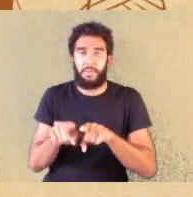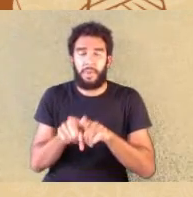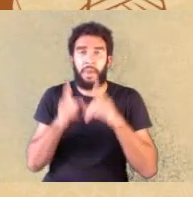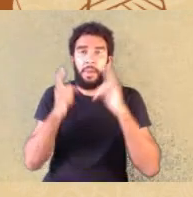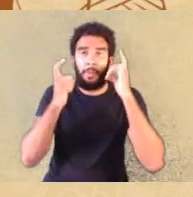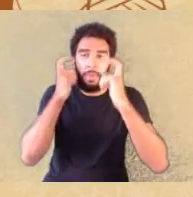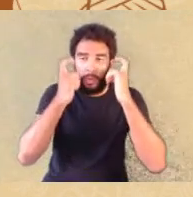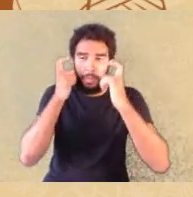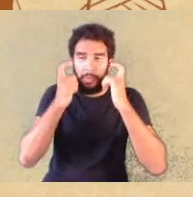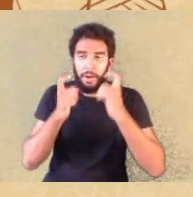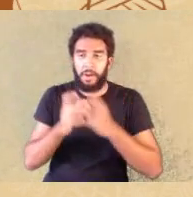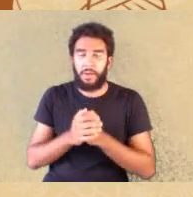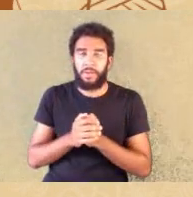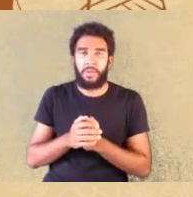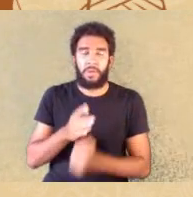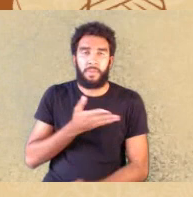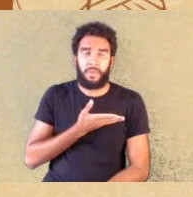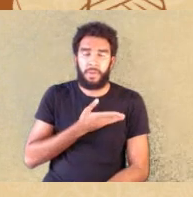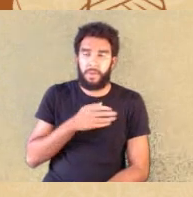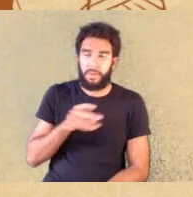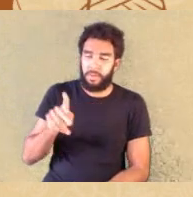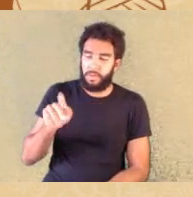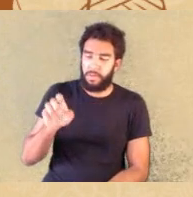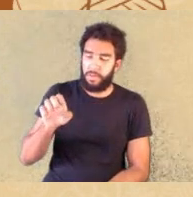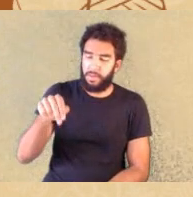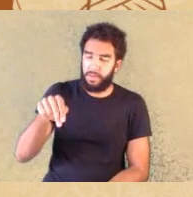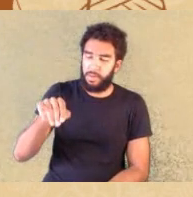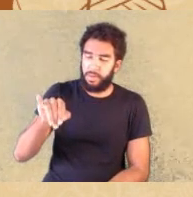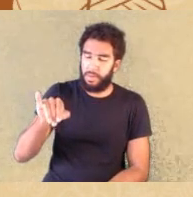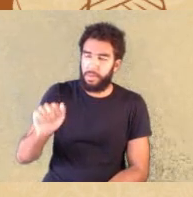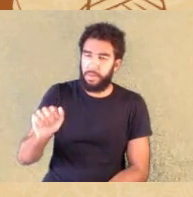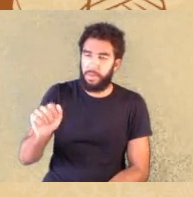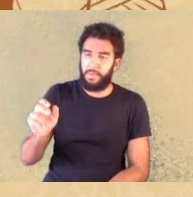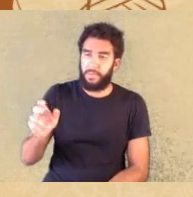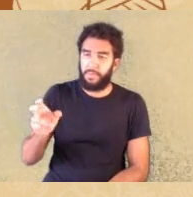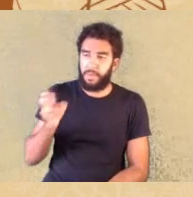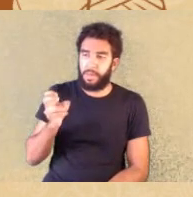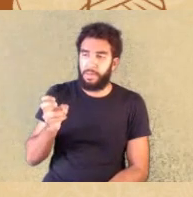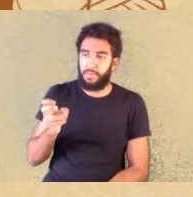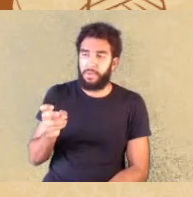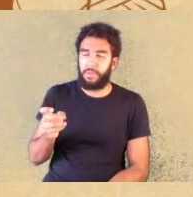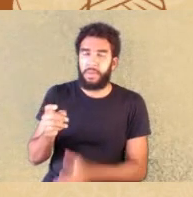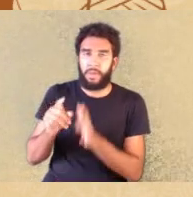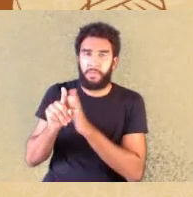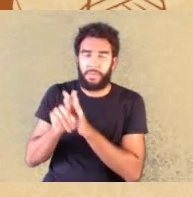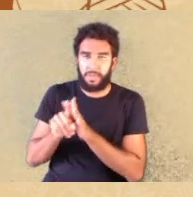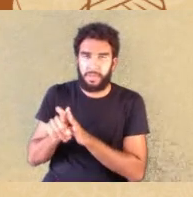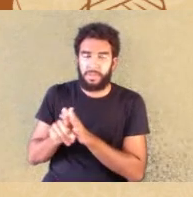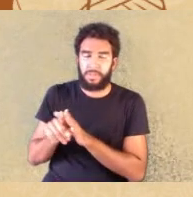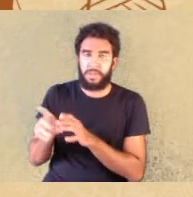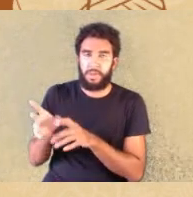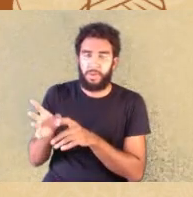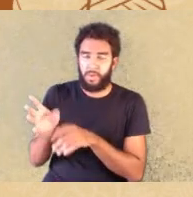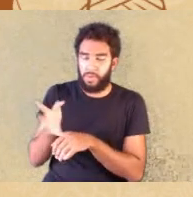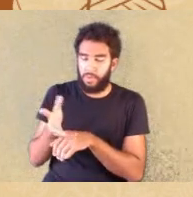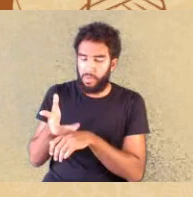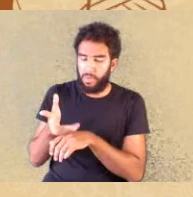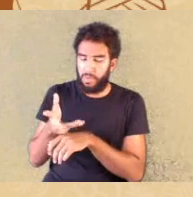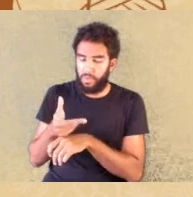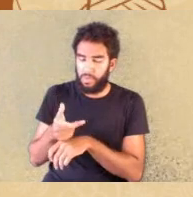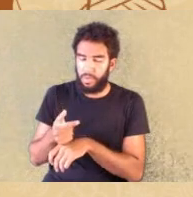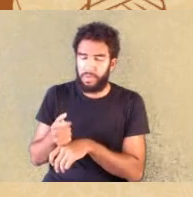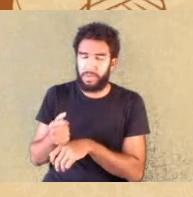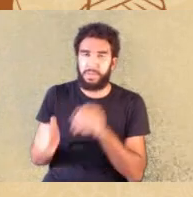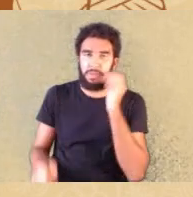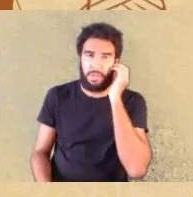do Quênia, porque a gente identificou na pesquisa qualitativa muitas mulheres no Quênia que sentem atração